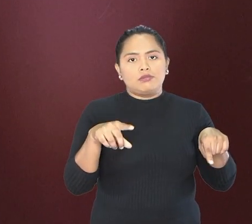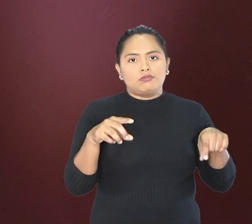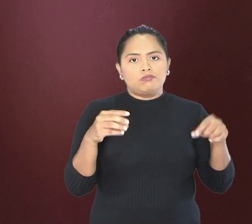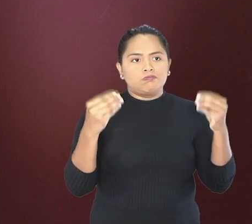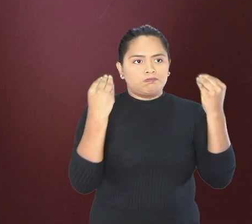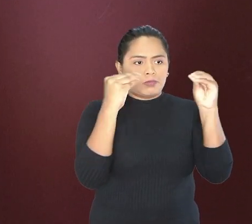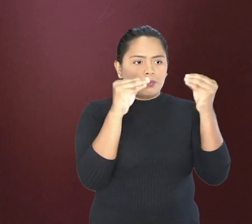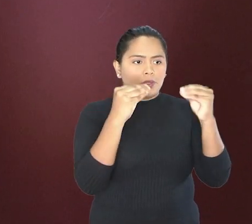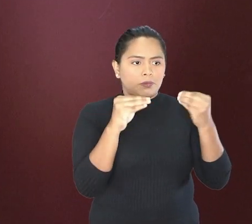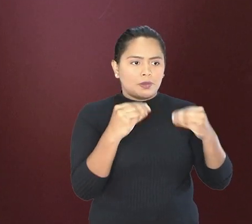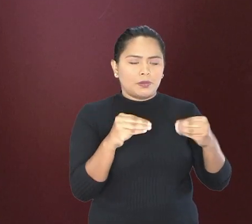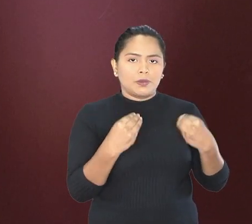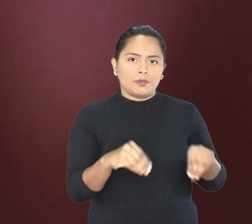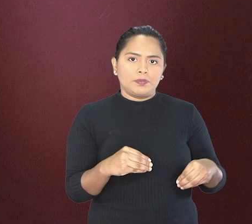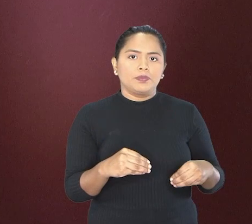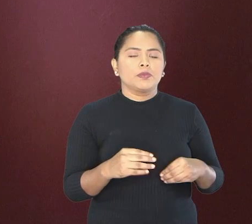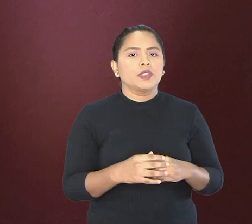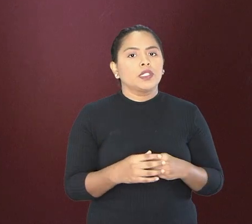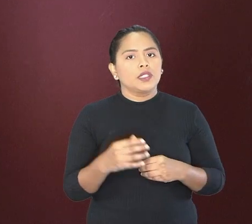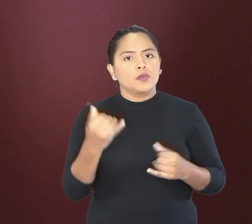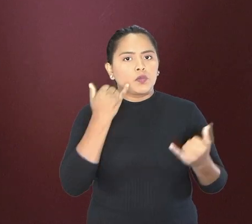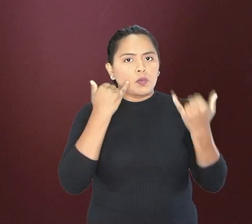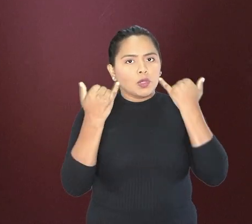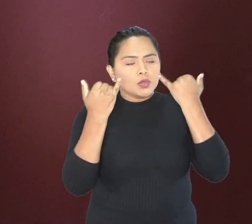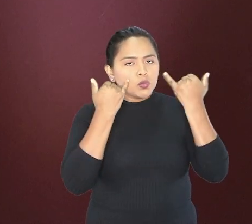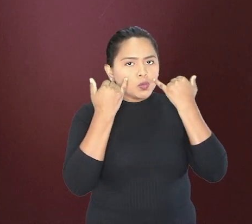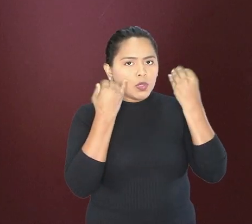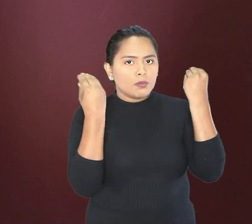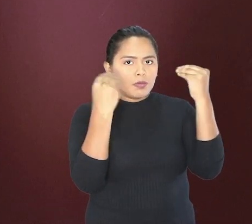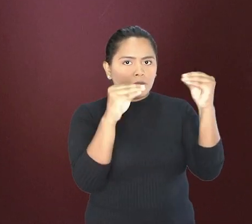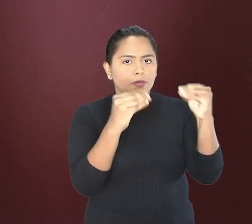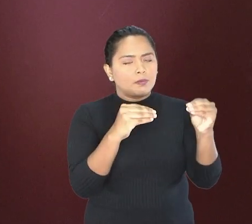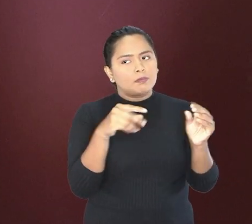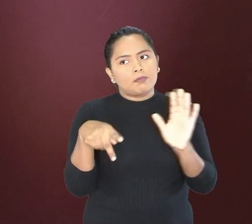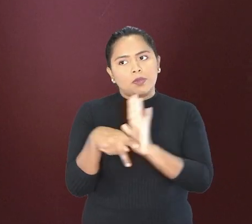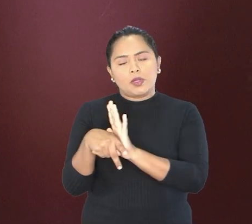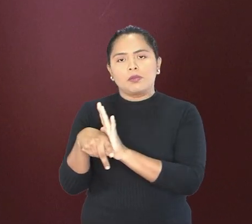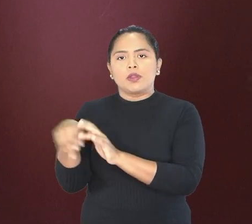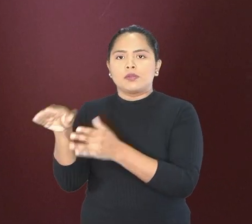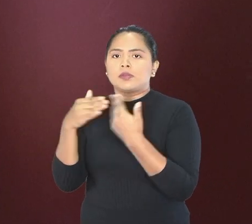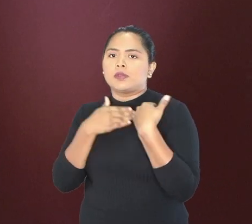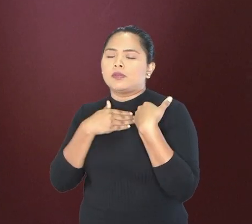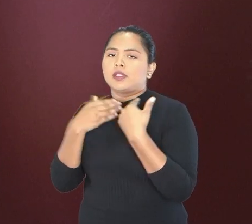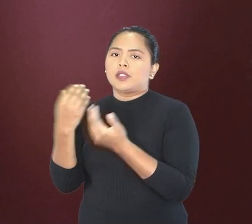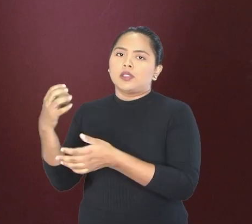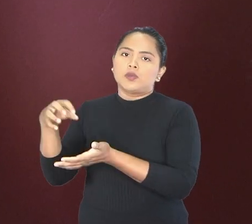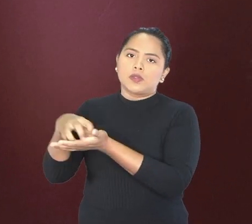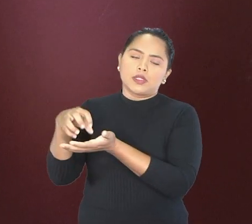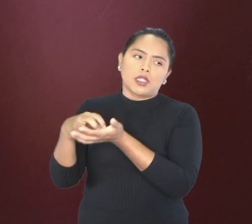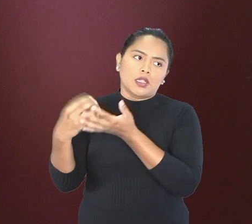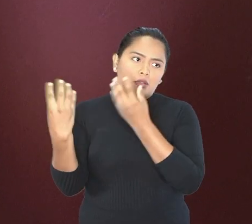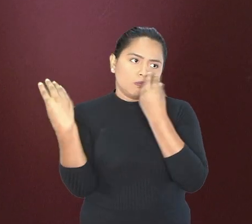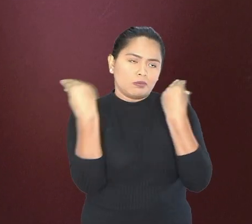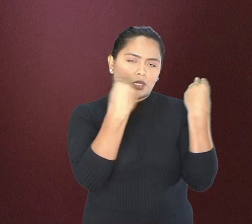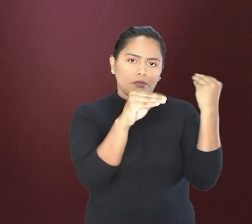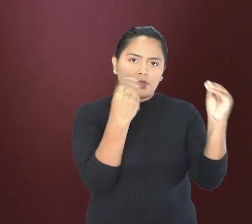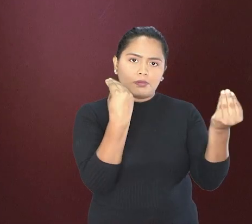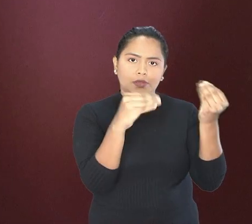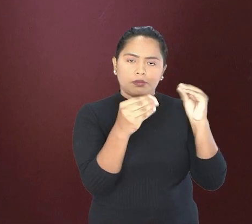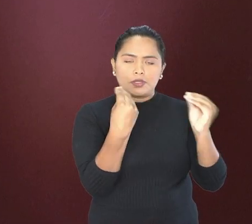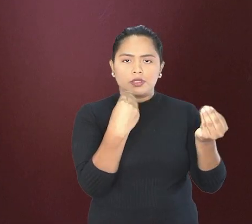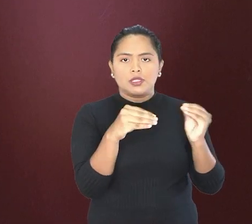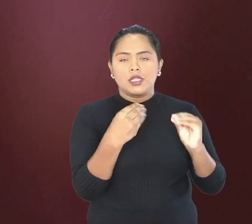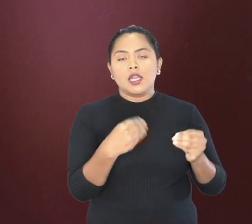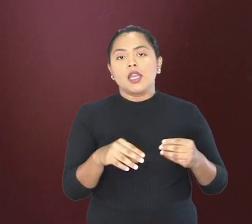gente precisa dessas capacitações para os nossos servidores. Ou o próprio setor também diz e indica quais são as capacitações que eles veem que